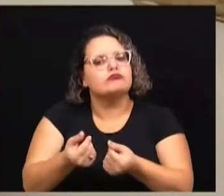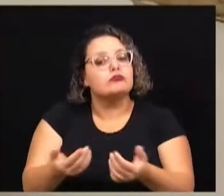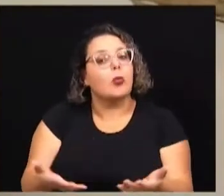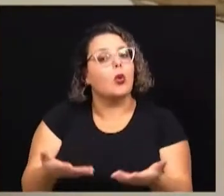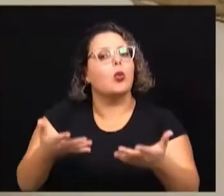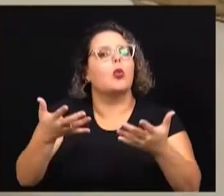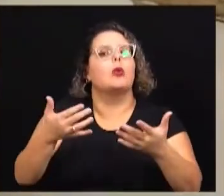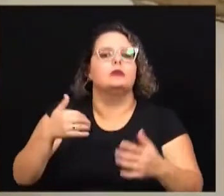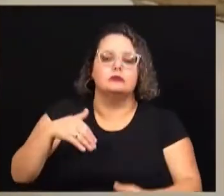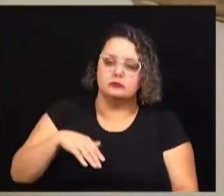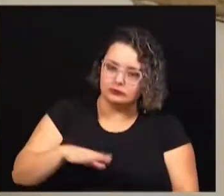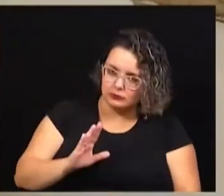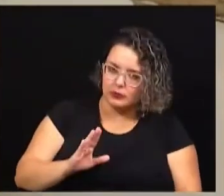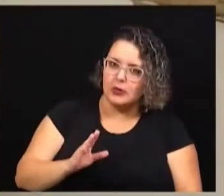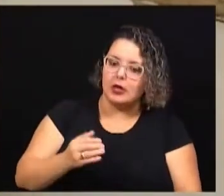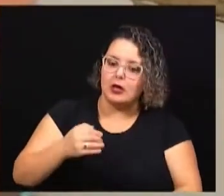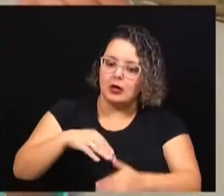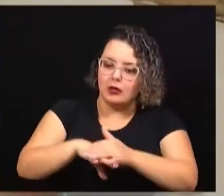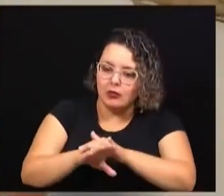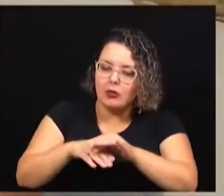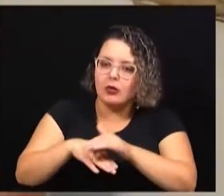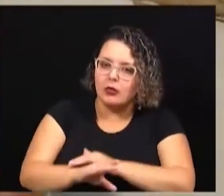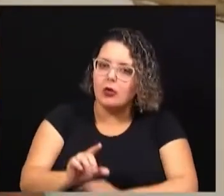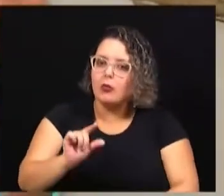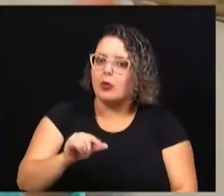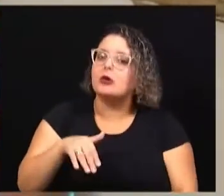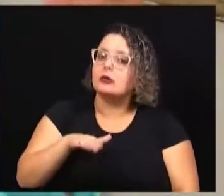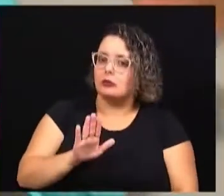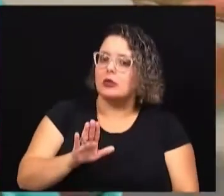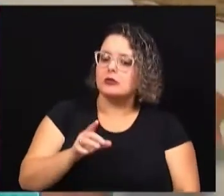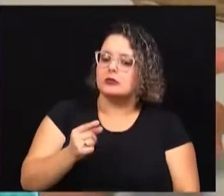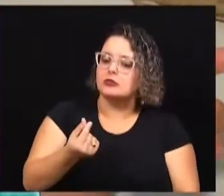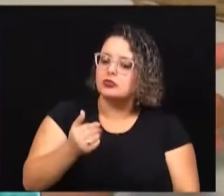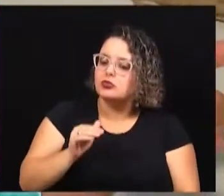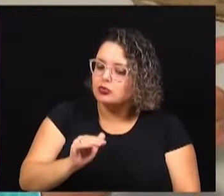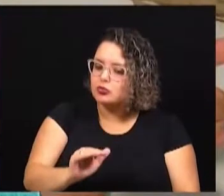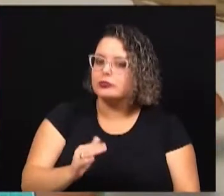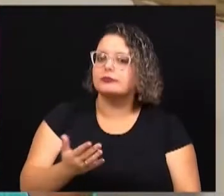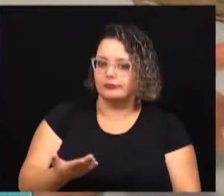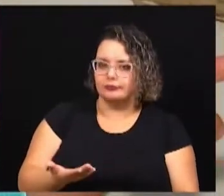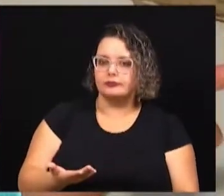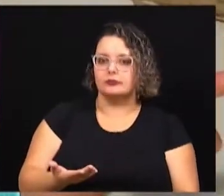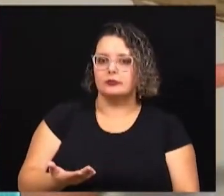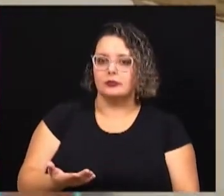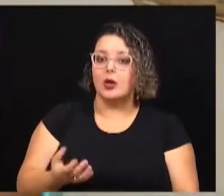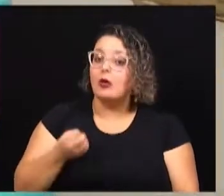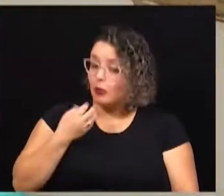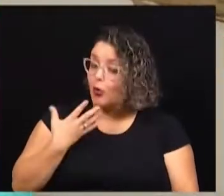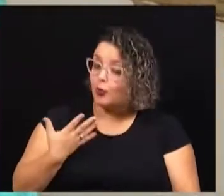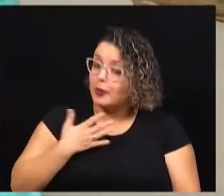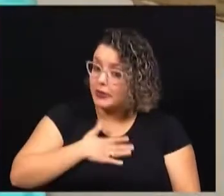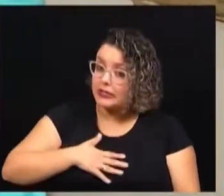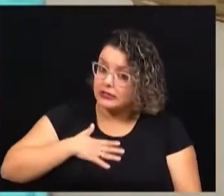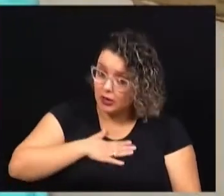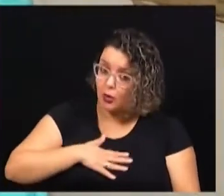te incentiva muito mais a guardar mais um pouquinho e ir colocando lá. É uma coisa muito gostosa